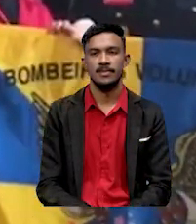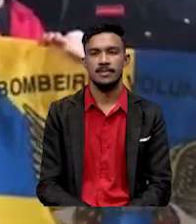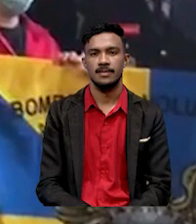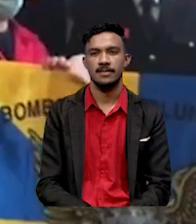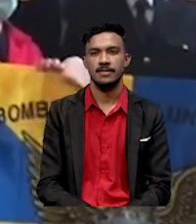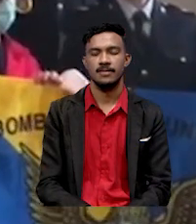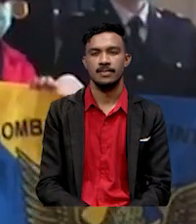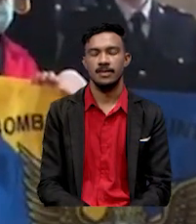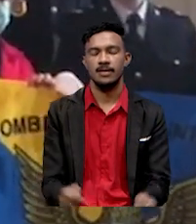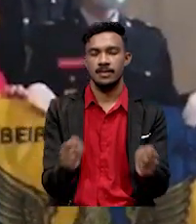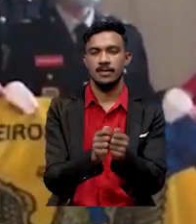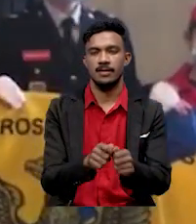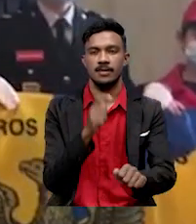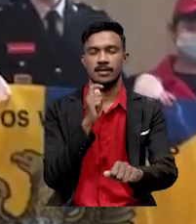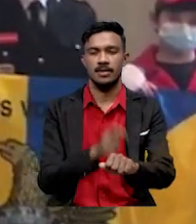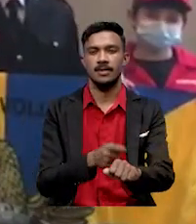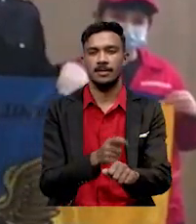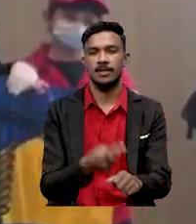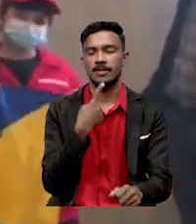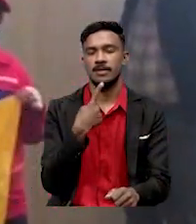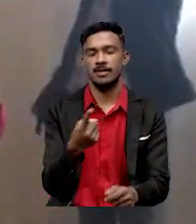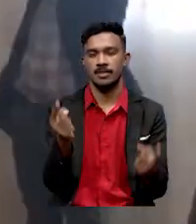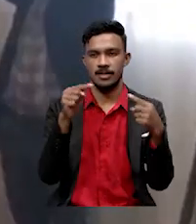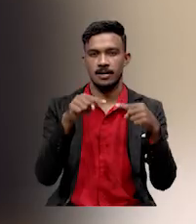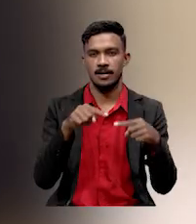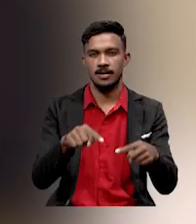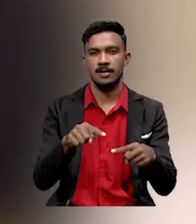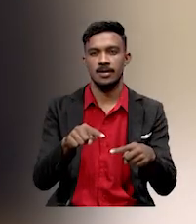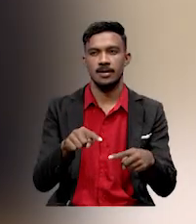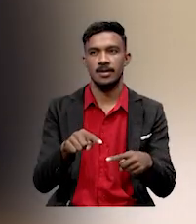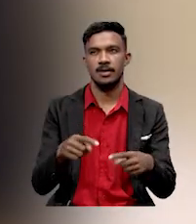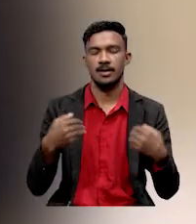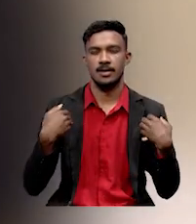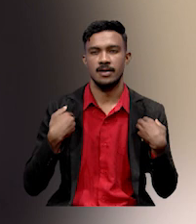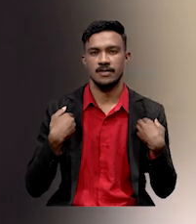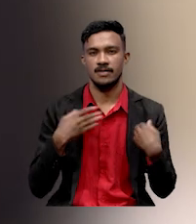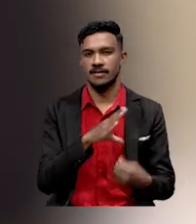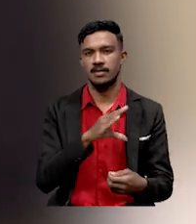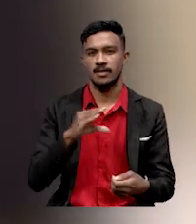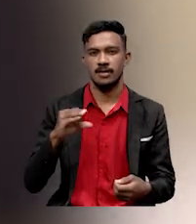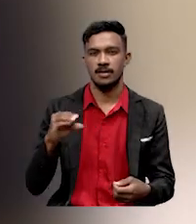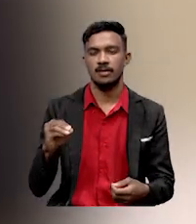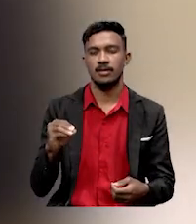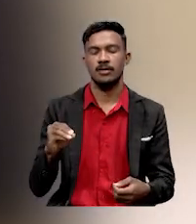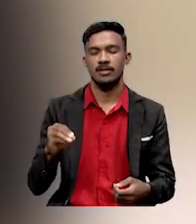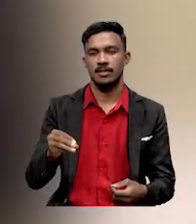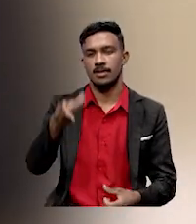O tempo deu uma indicação natural de que somos irmãs, somos irmãos,